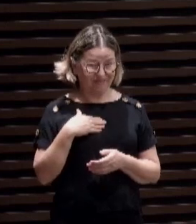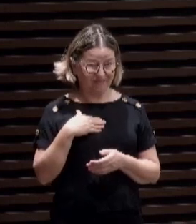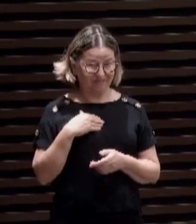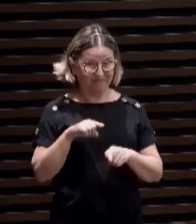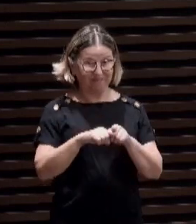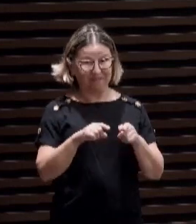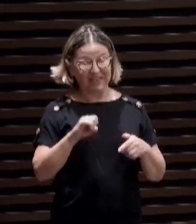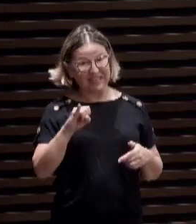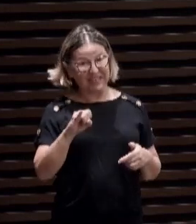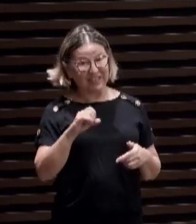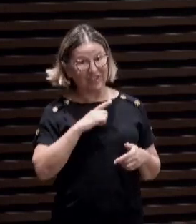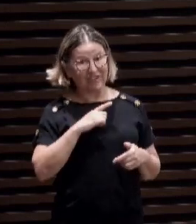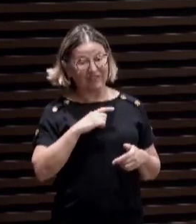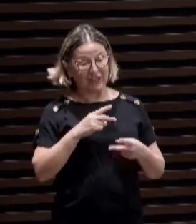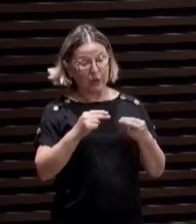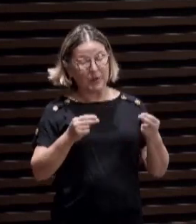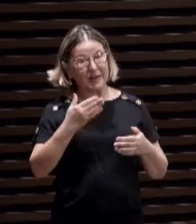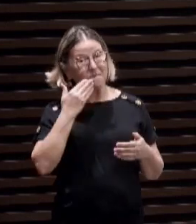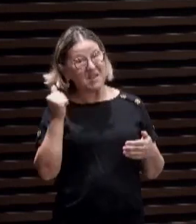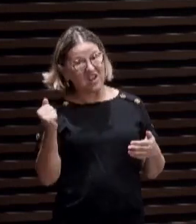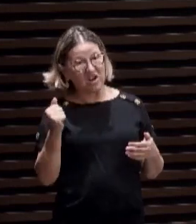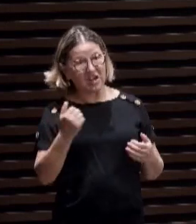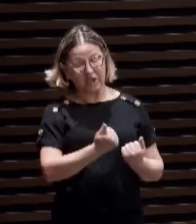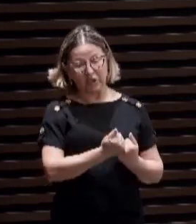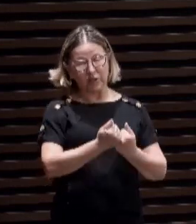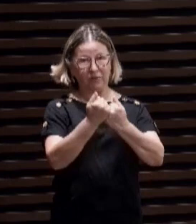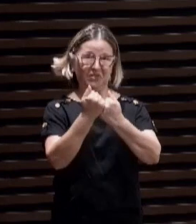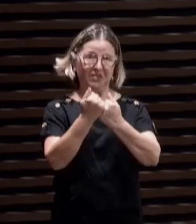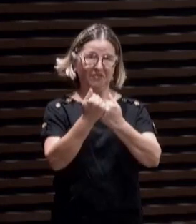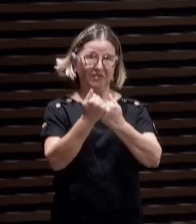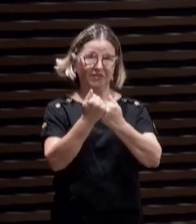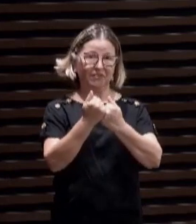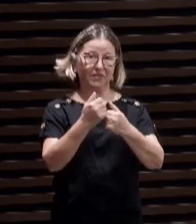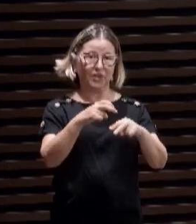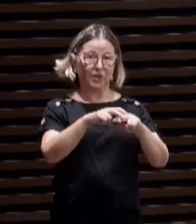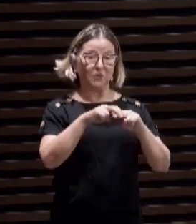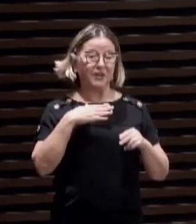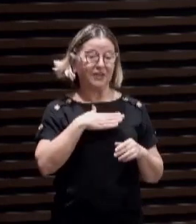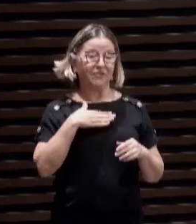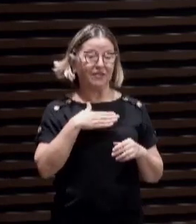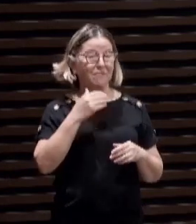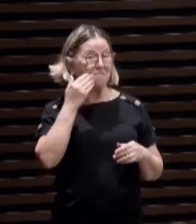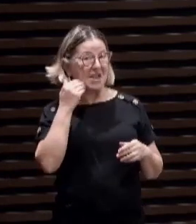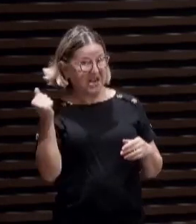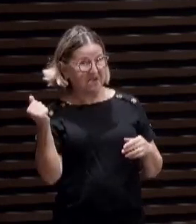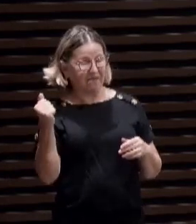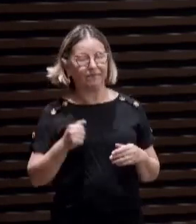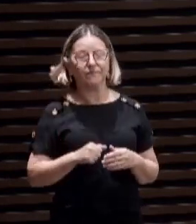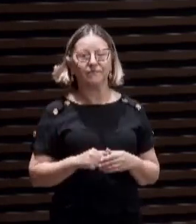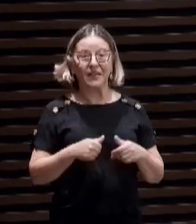tragam satisfação ou custo-benefício maior, assim que necessário. Esse